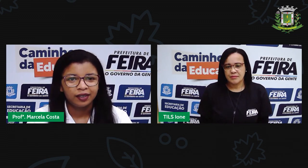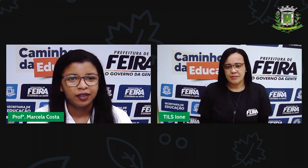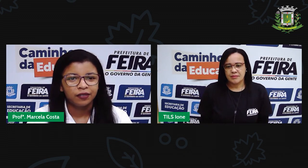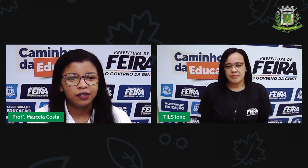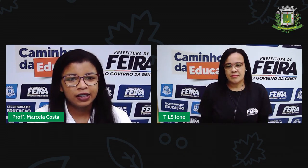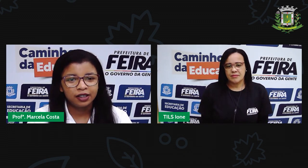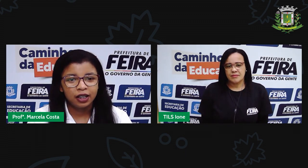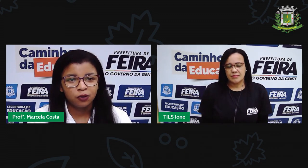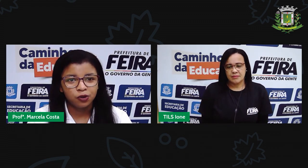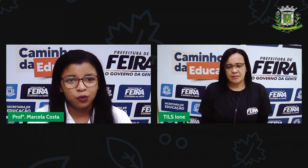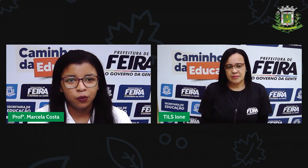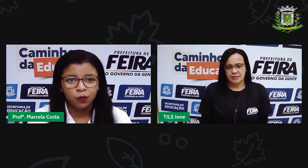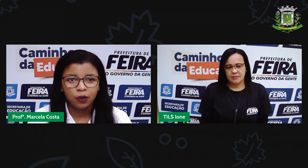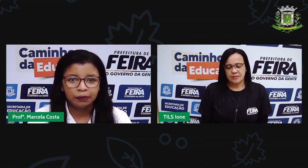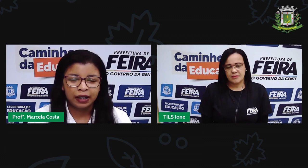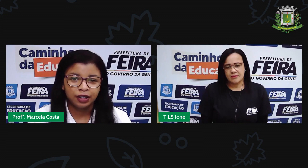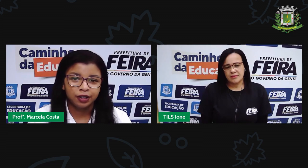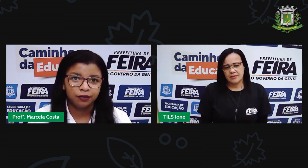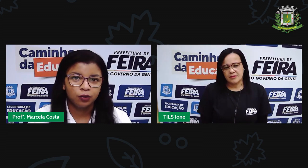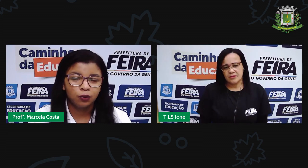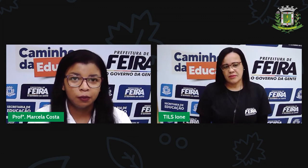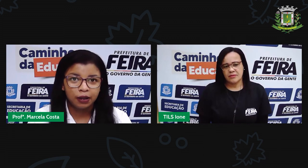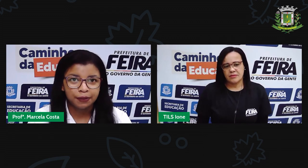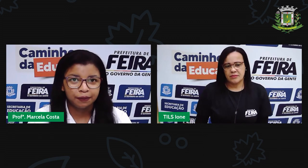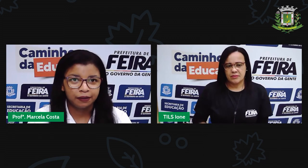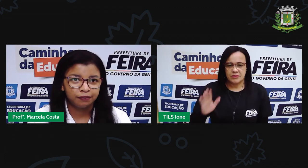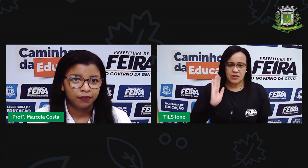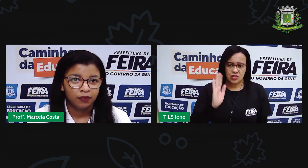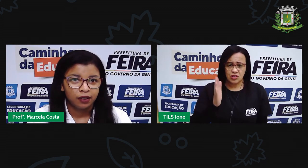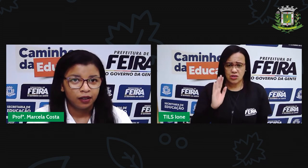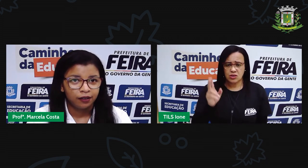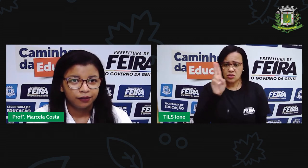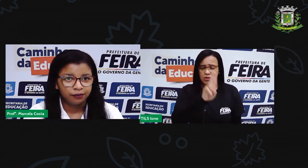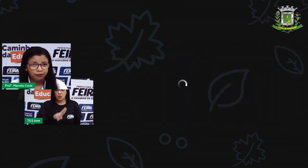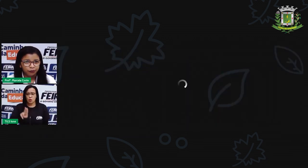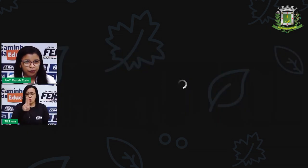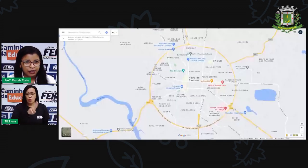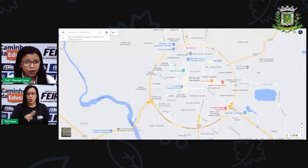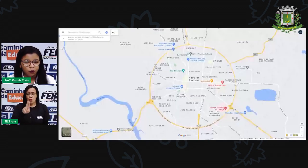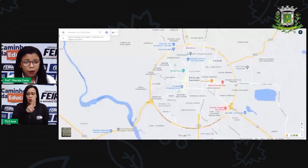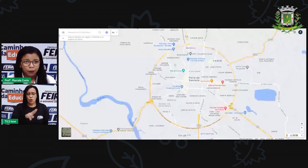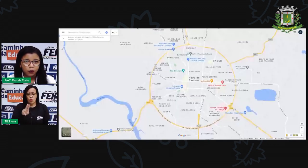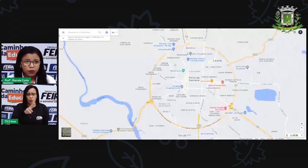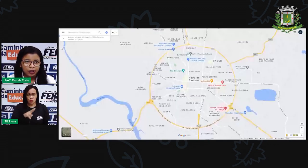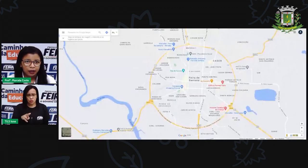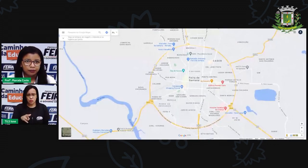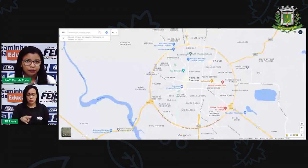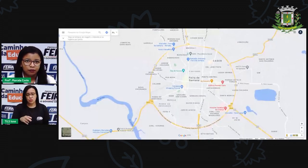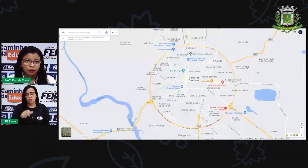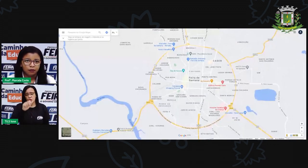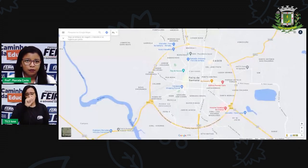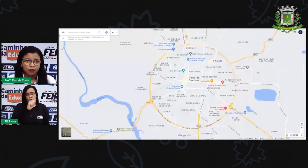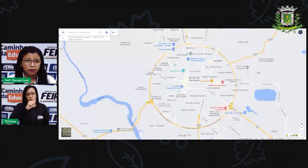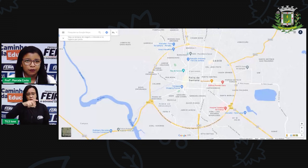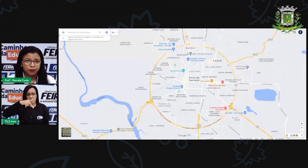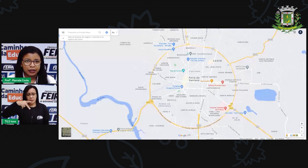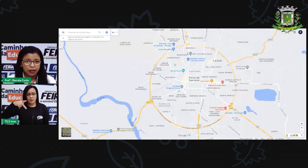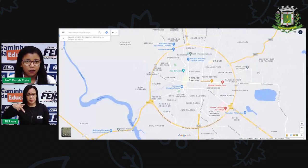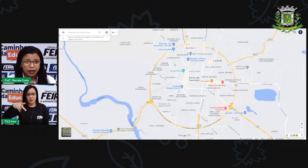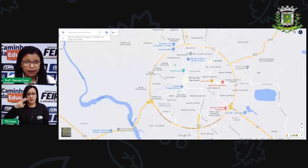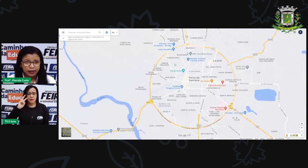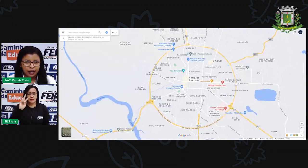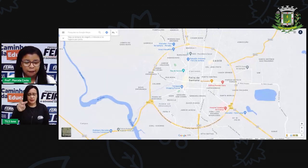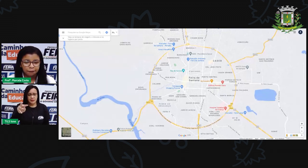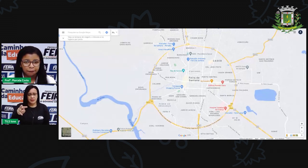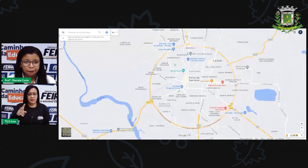Você já usou o aplicativo Google Maps para fazer uma busca, para